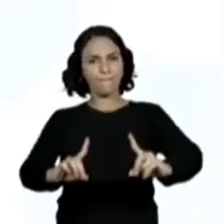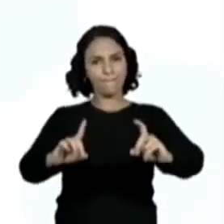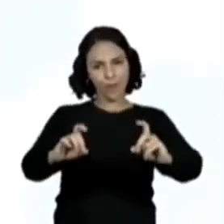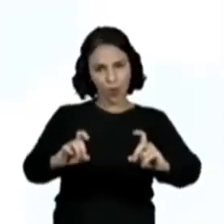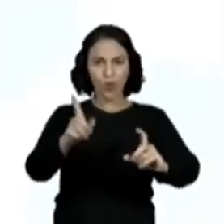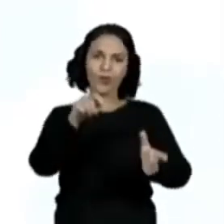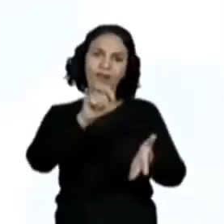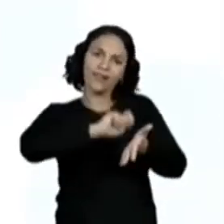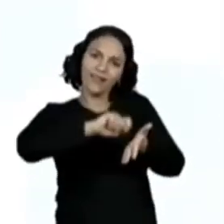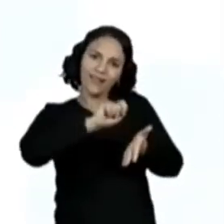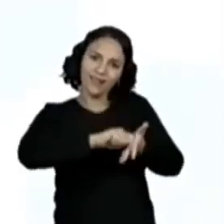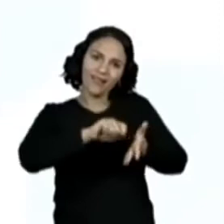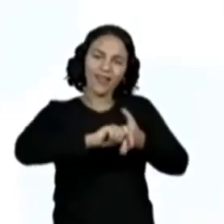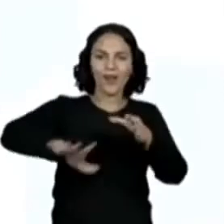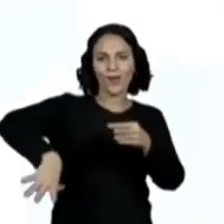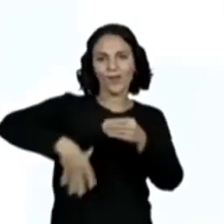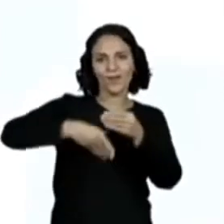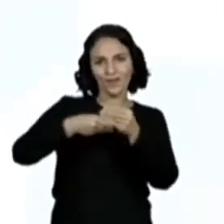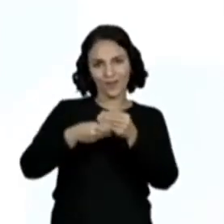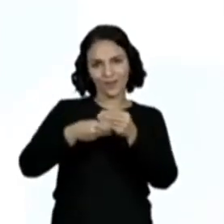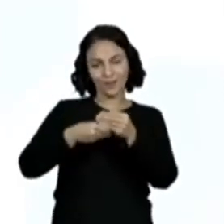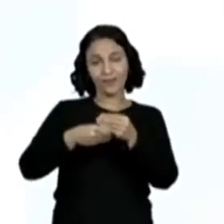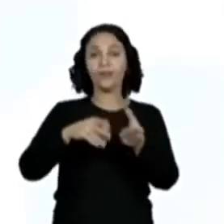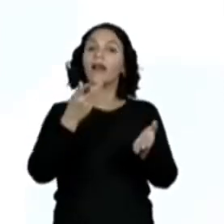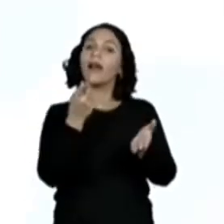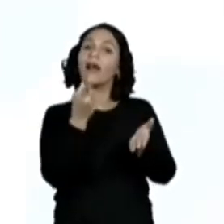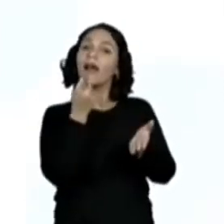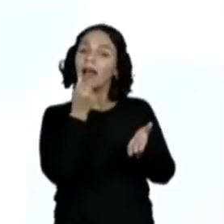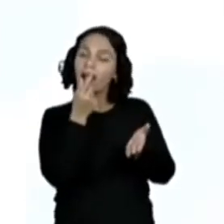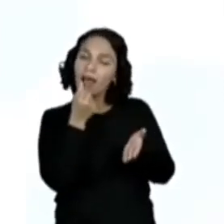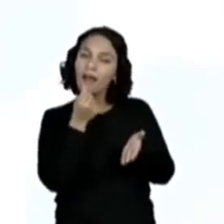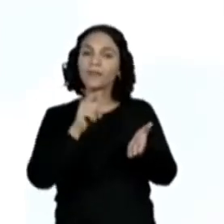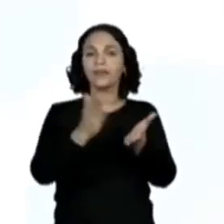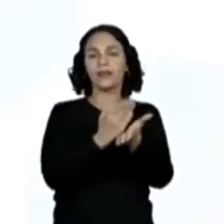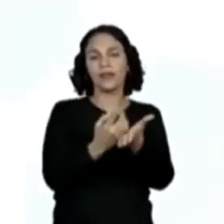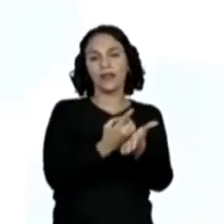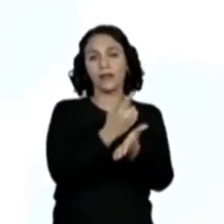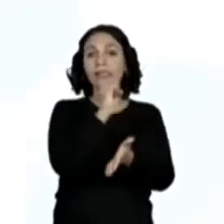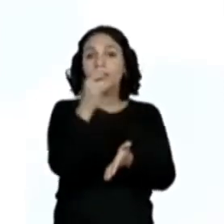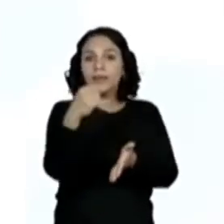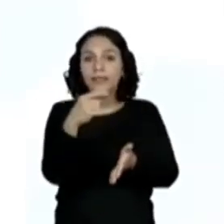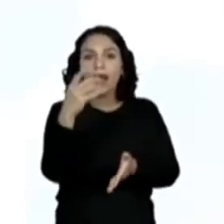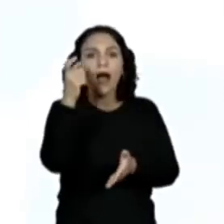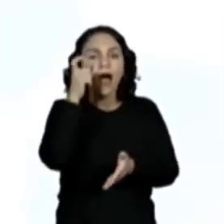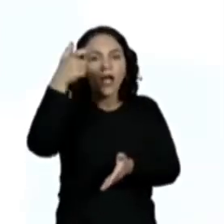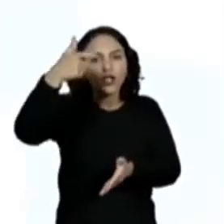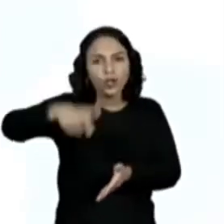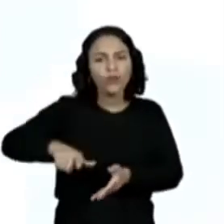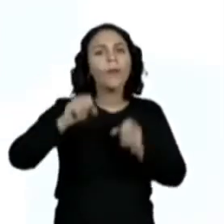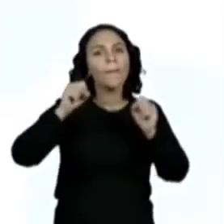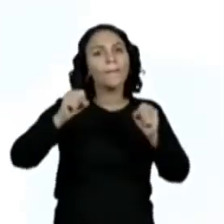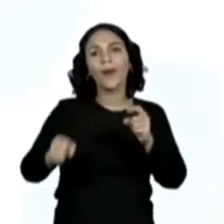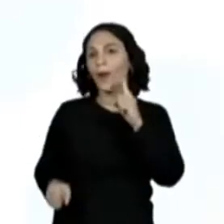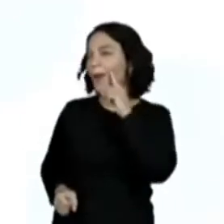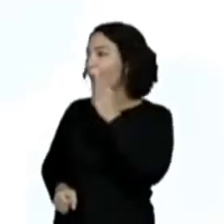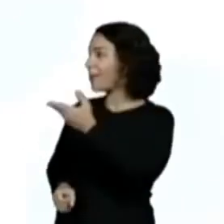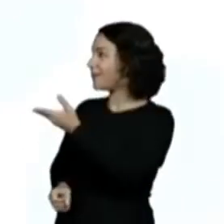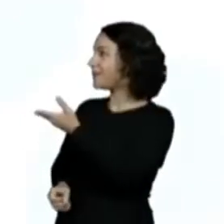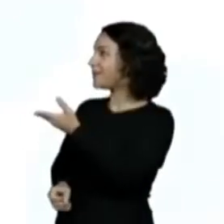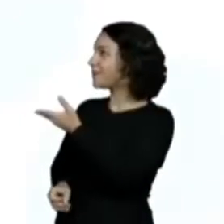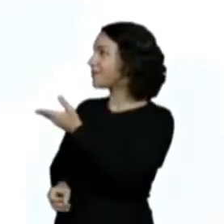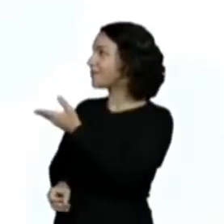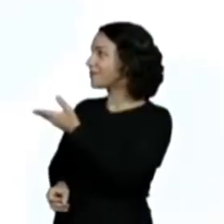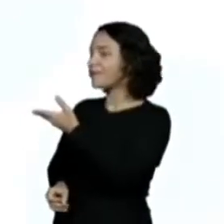seu registro no caderno e lápis. E se precisar assistir novamente essa aula, você pode ir lá no